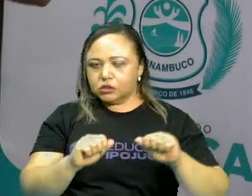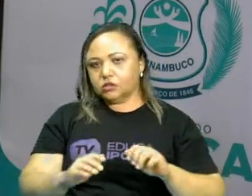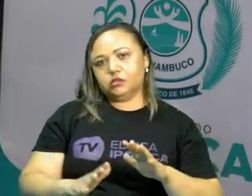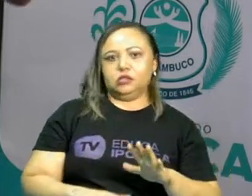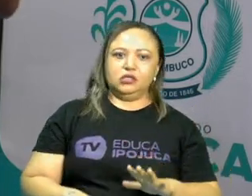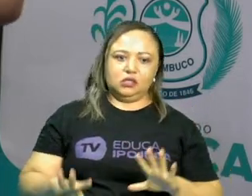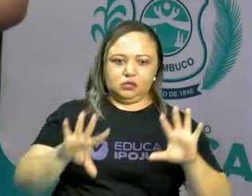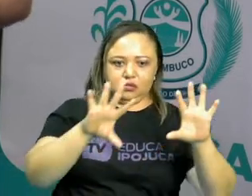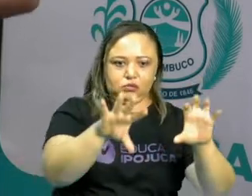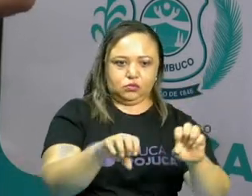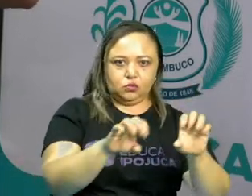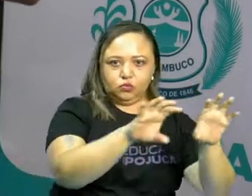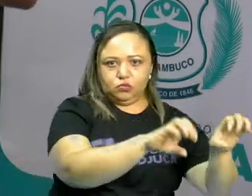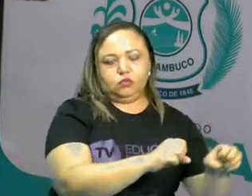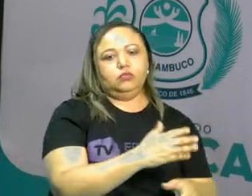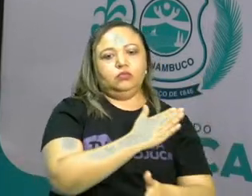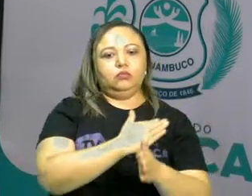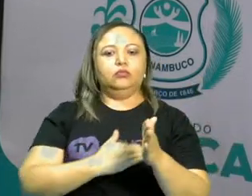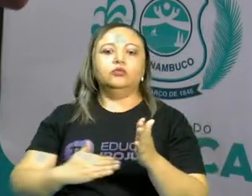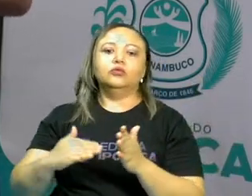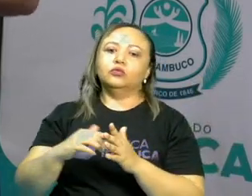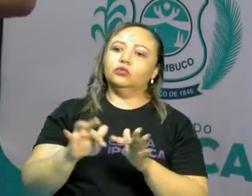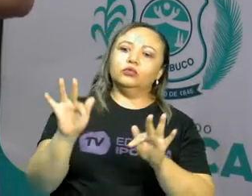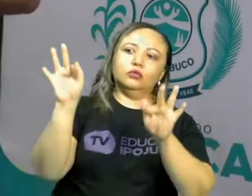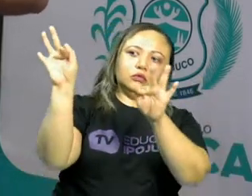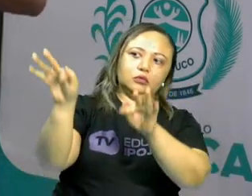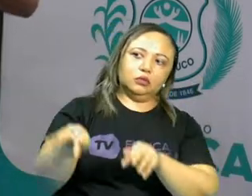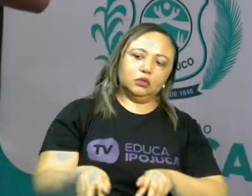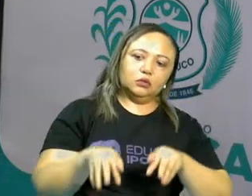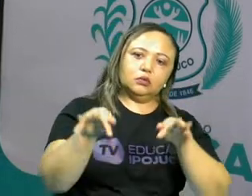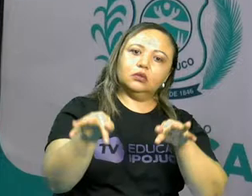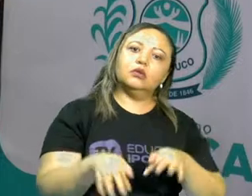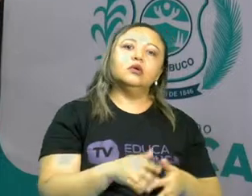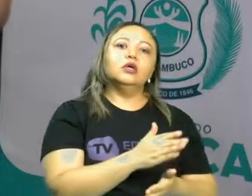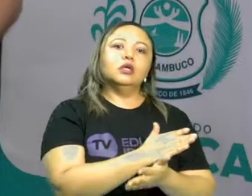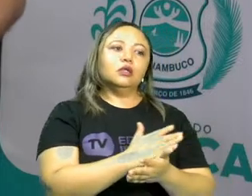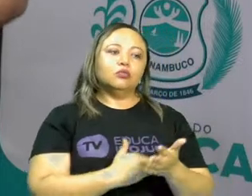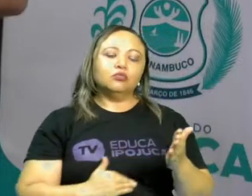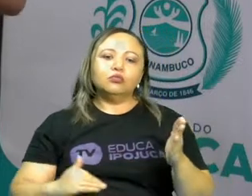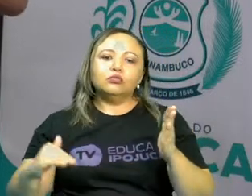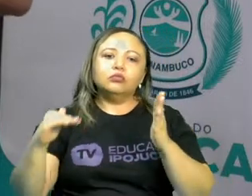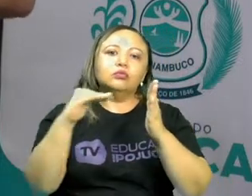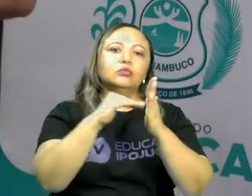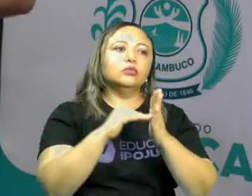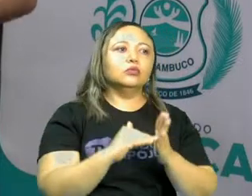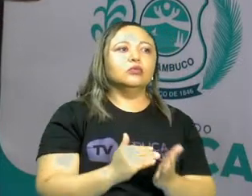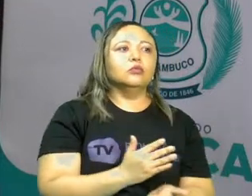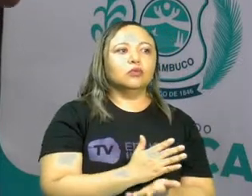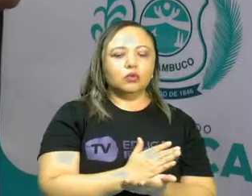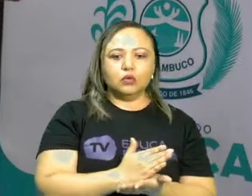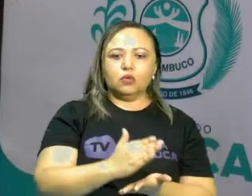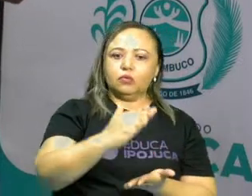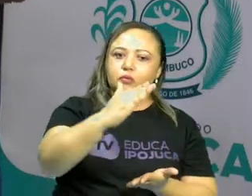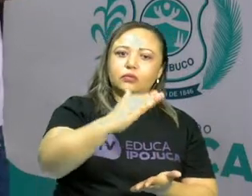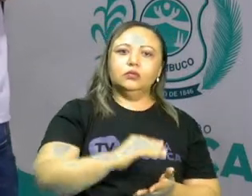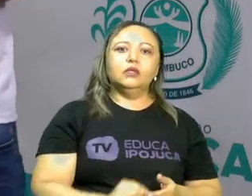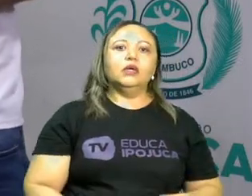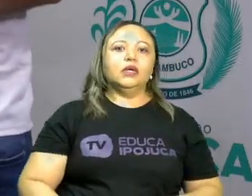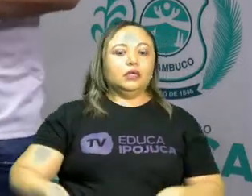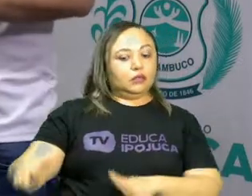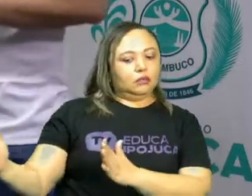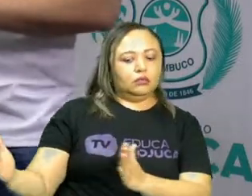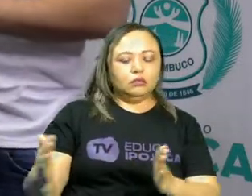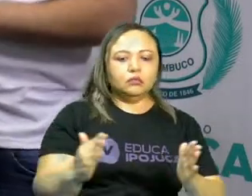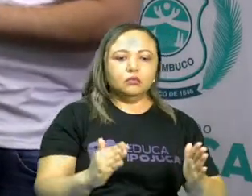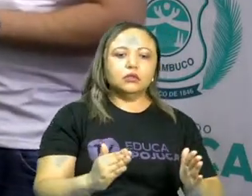Então esse passou vai fazer porque a idade moderna ela Caracterize e a idade média